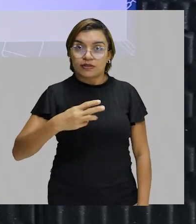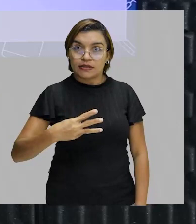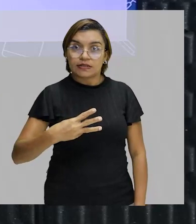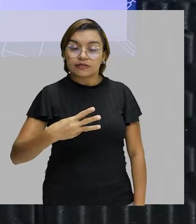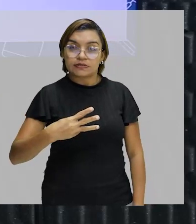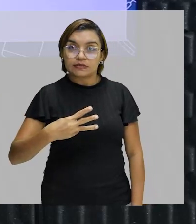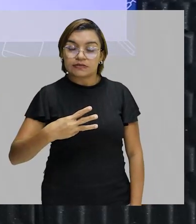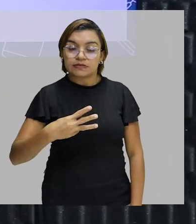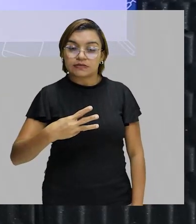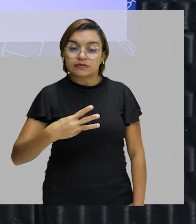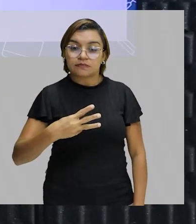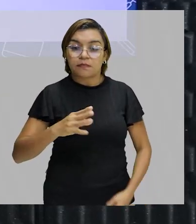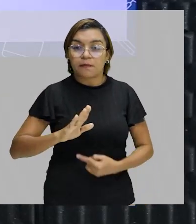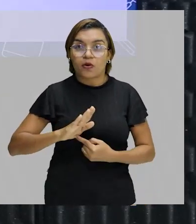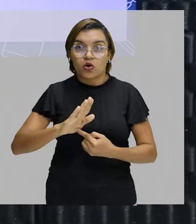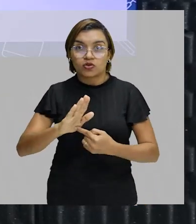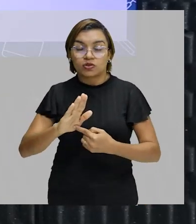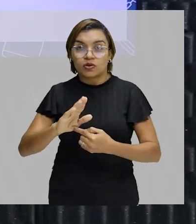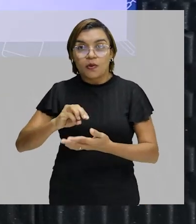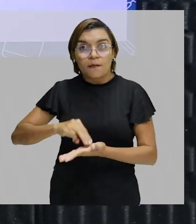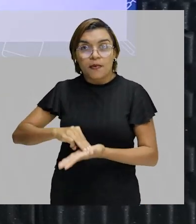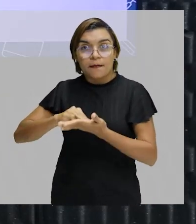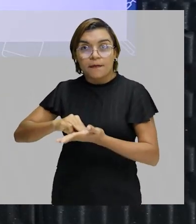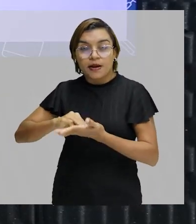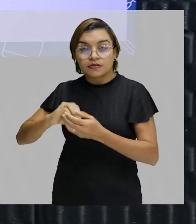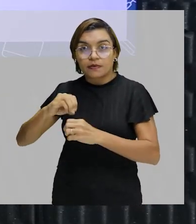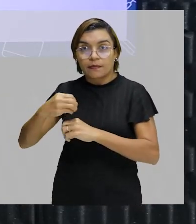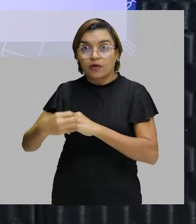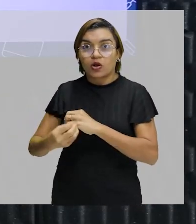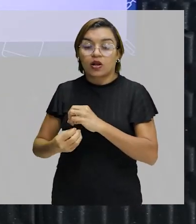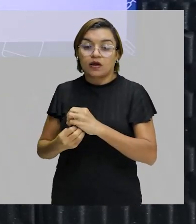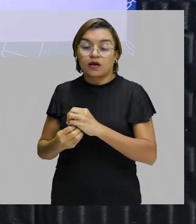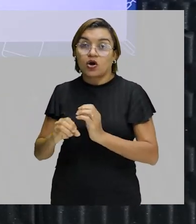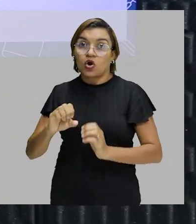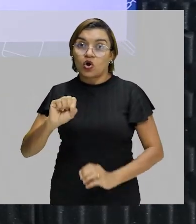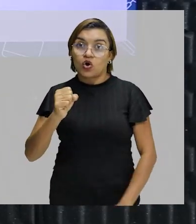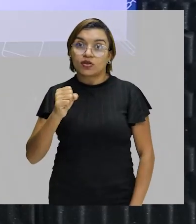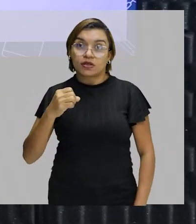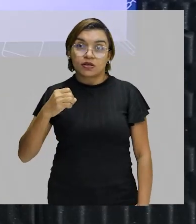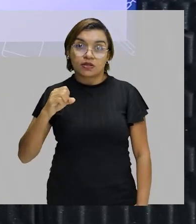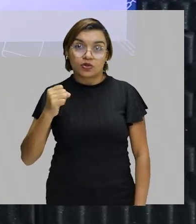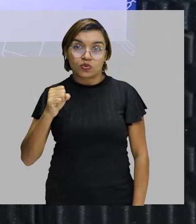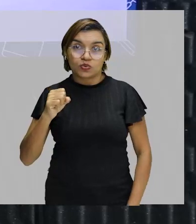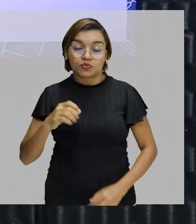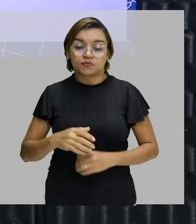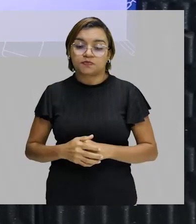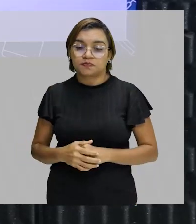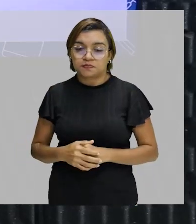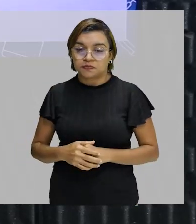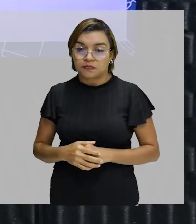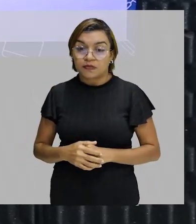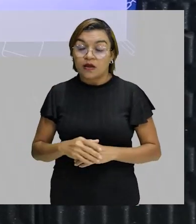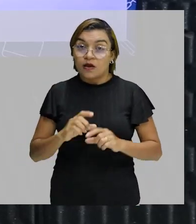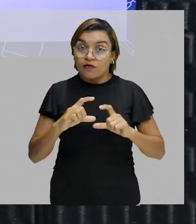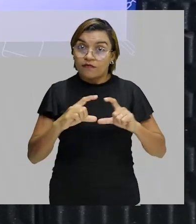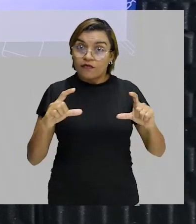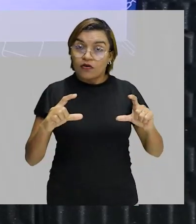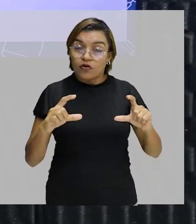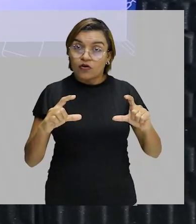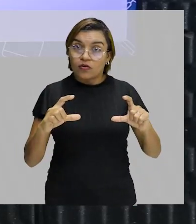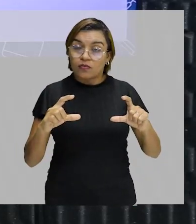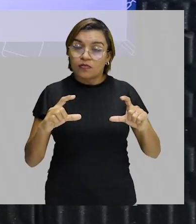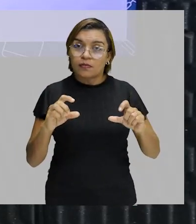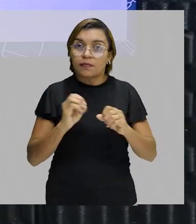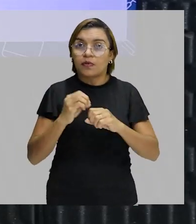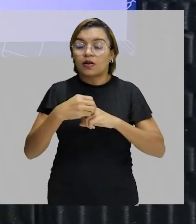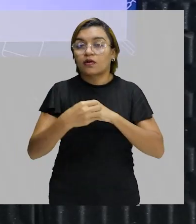C3H4O3, vai me dar uma massa molar inicial de 88. A fórmula molecular da vitamina C já foi